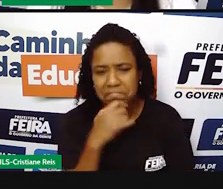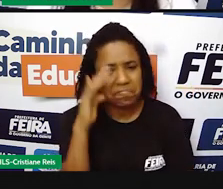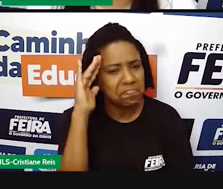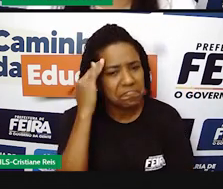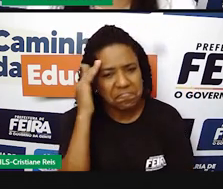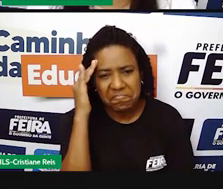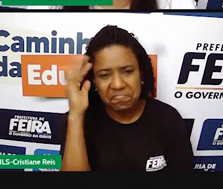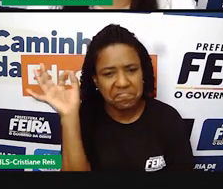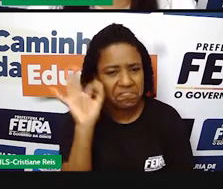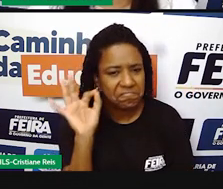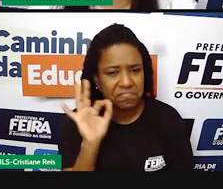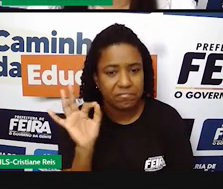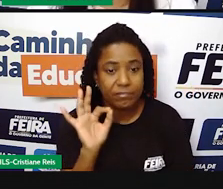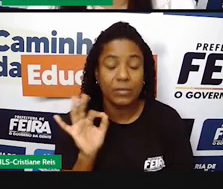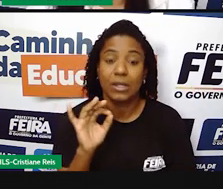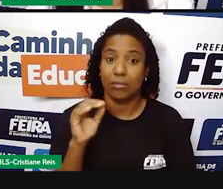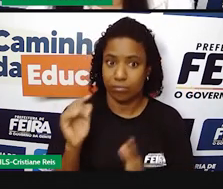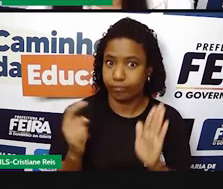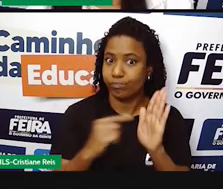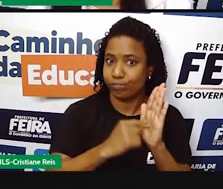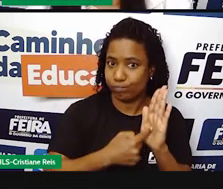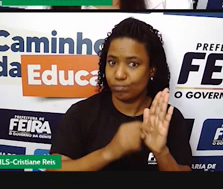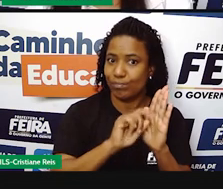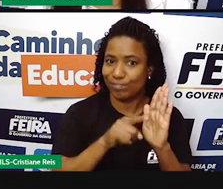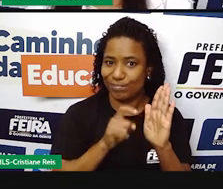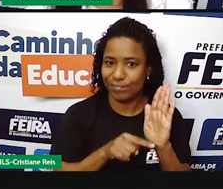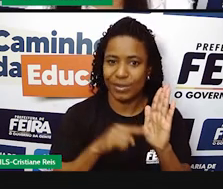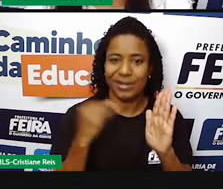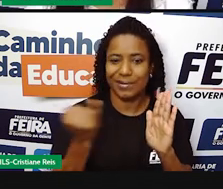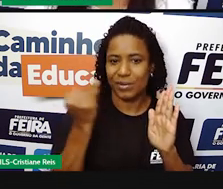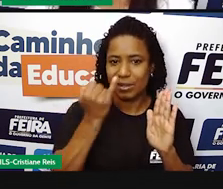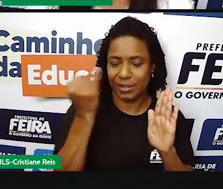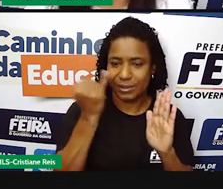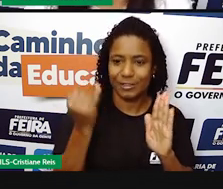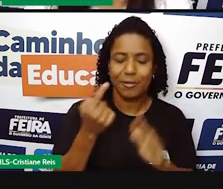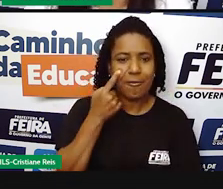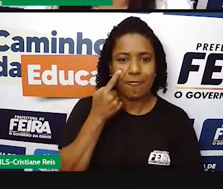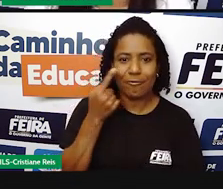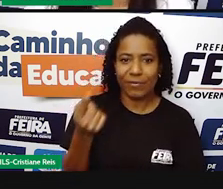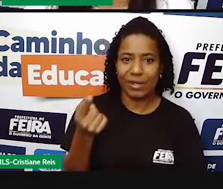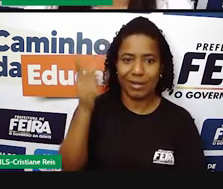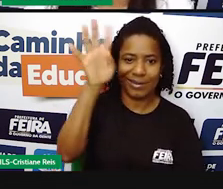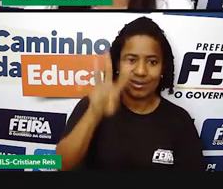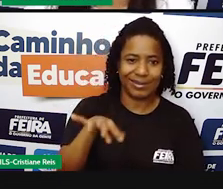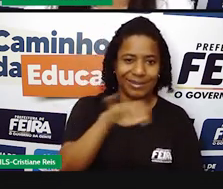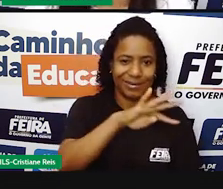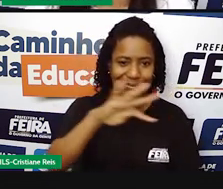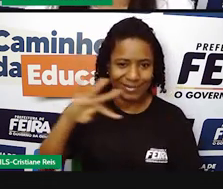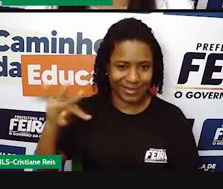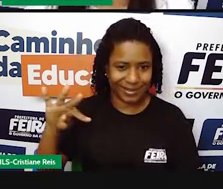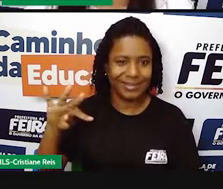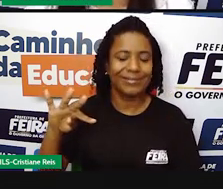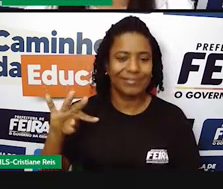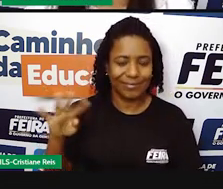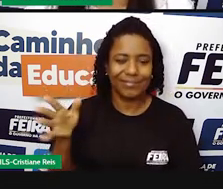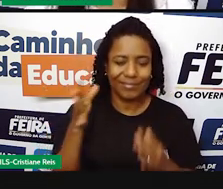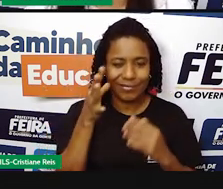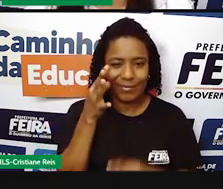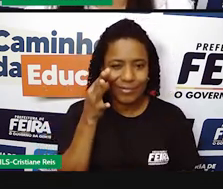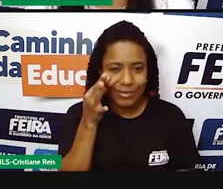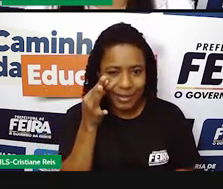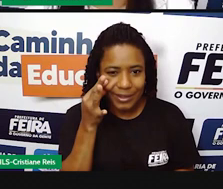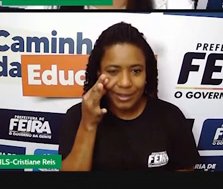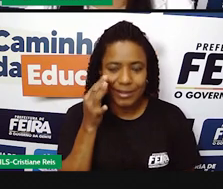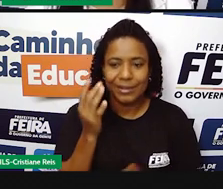importante. E a Pró trouxe essa tabela, né, com algumas pontuações. E observando que essas pontuações